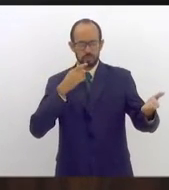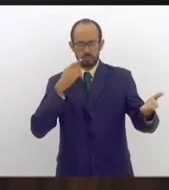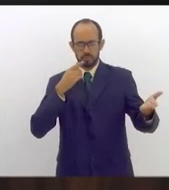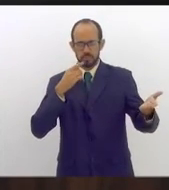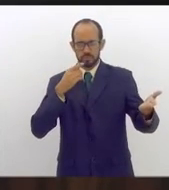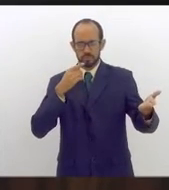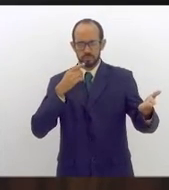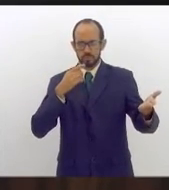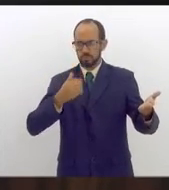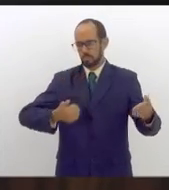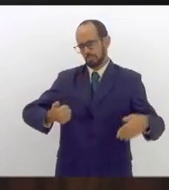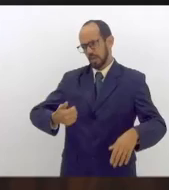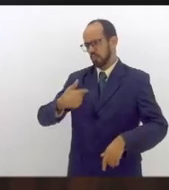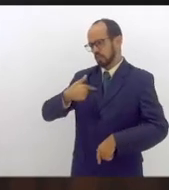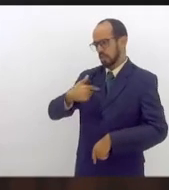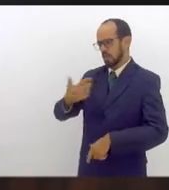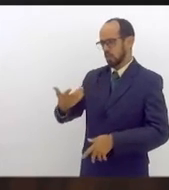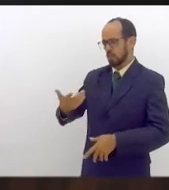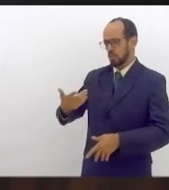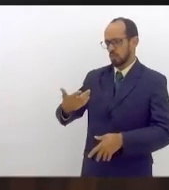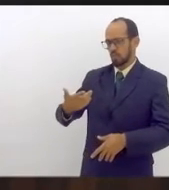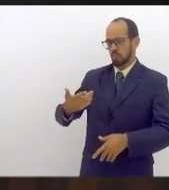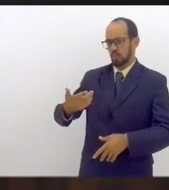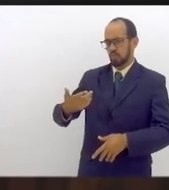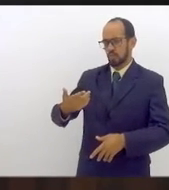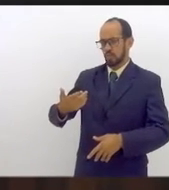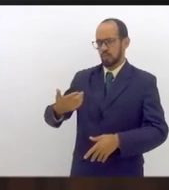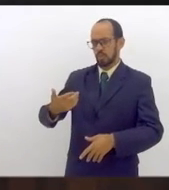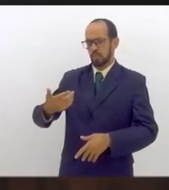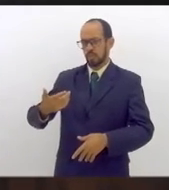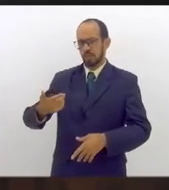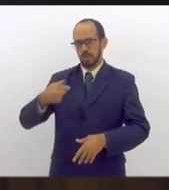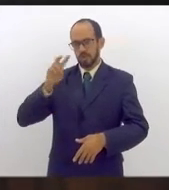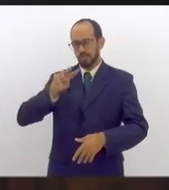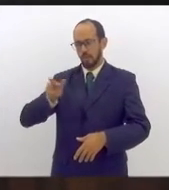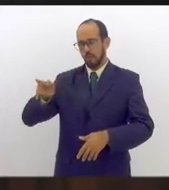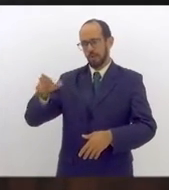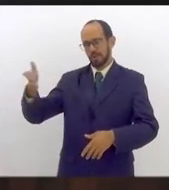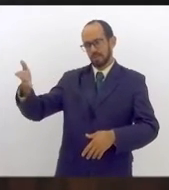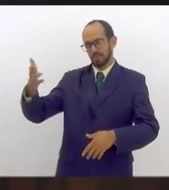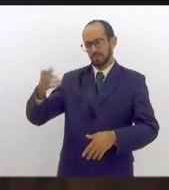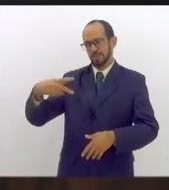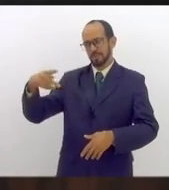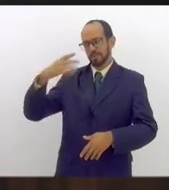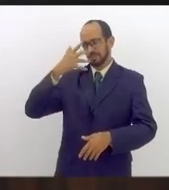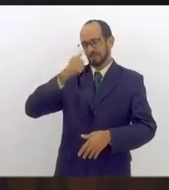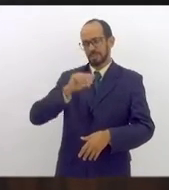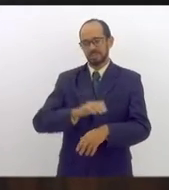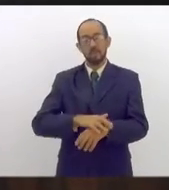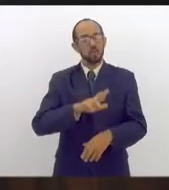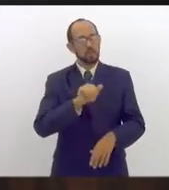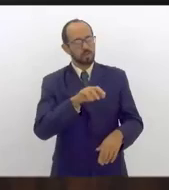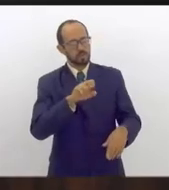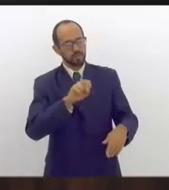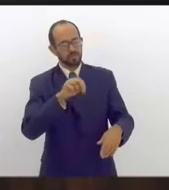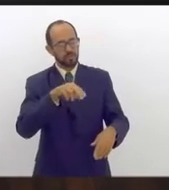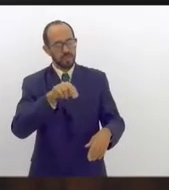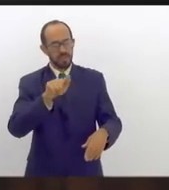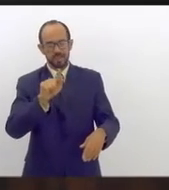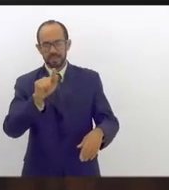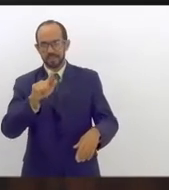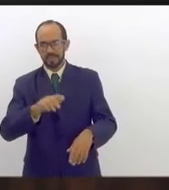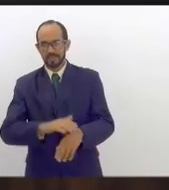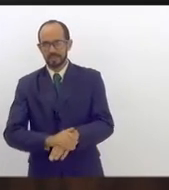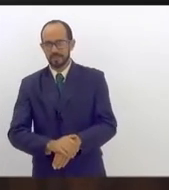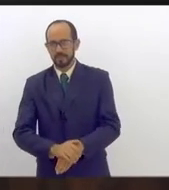eu, presidente. Primeiro foi Vossa Excelência, então, deputado Serafim. Eu estou olhando pela sua beleza. Primeiro o deputado Rosenberg Reis, logo em seguida Vossa Excelência,